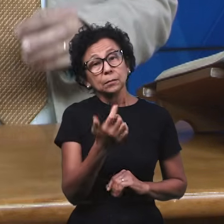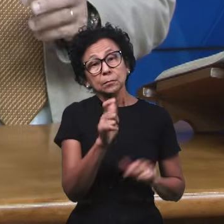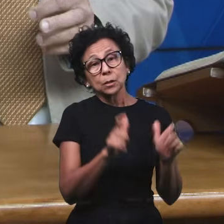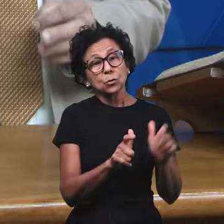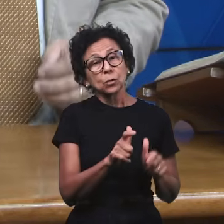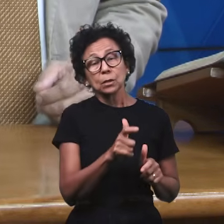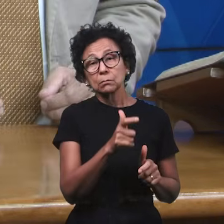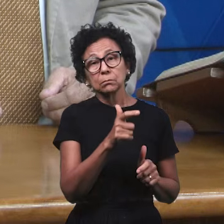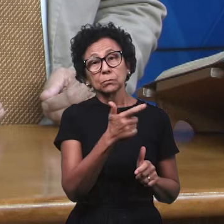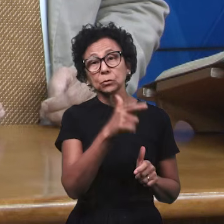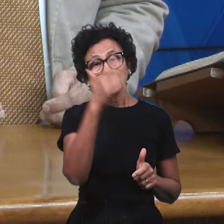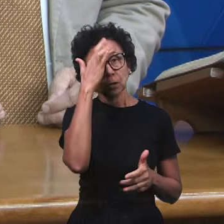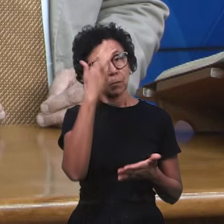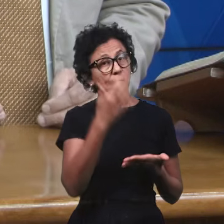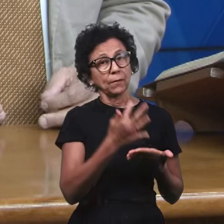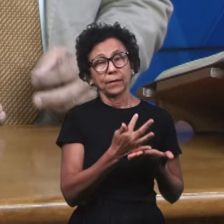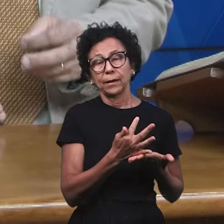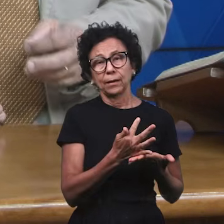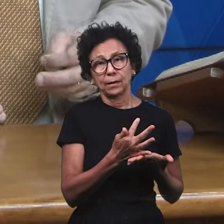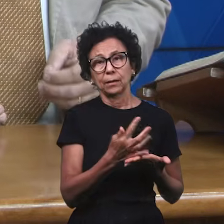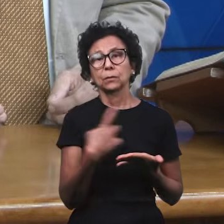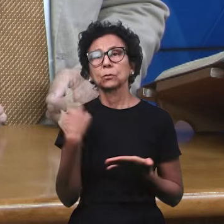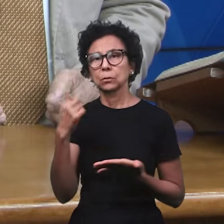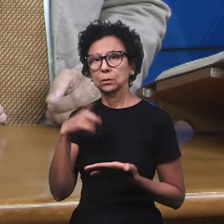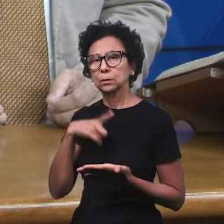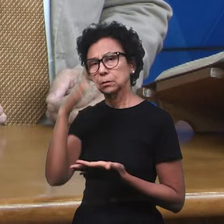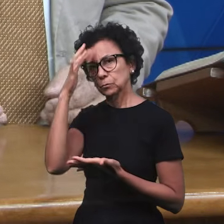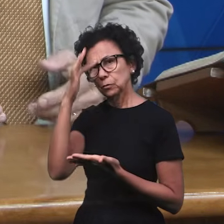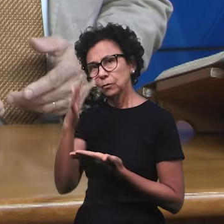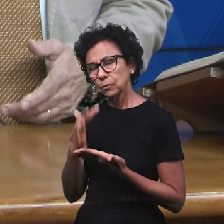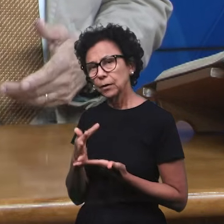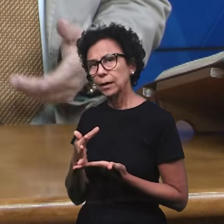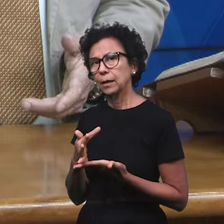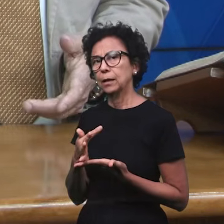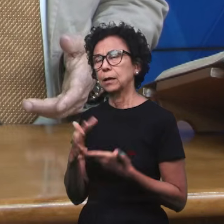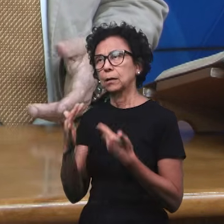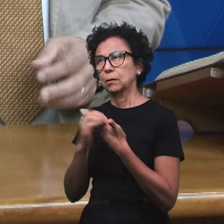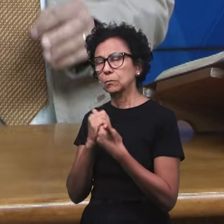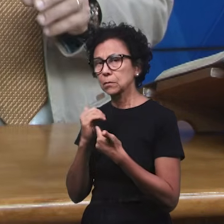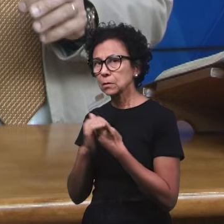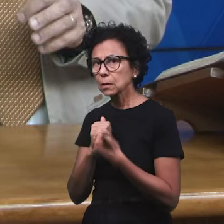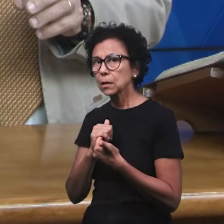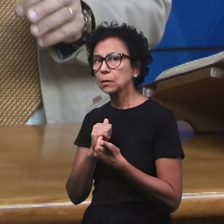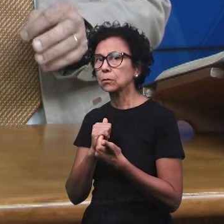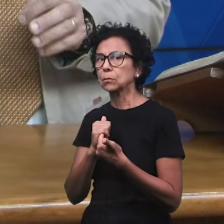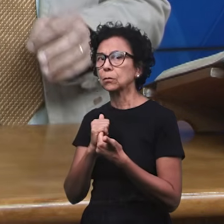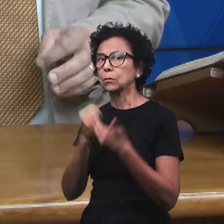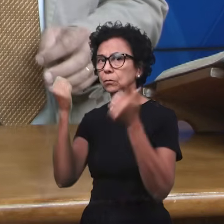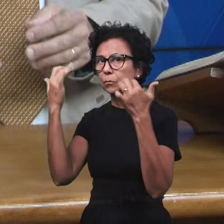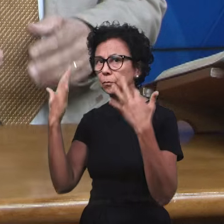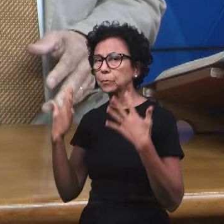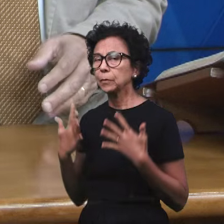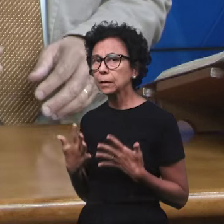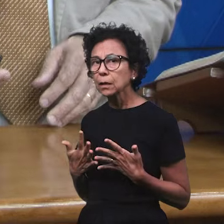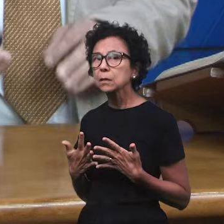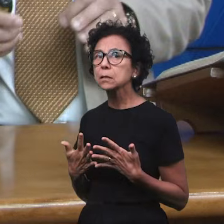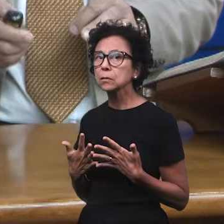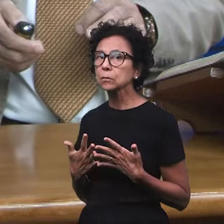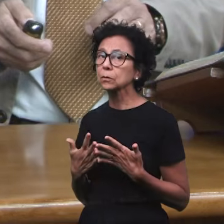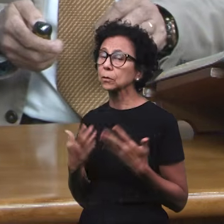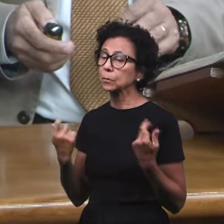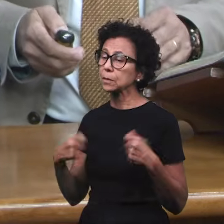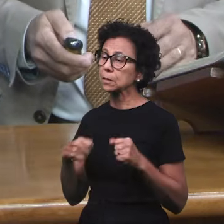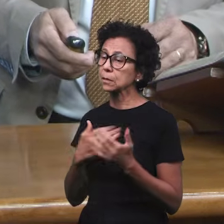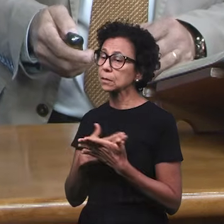temos. Nós temos uma direção, nós temos uma orientação, nós temos uma bênção e ela começa a partir do perdão.